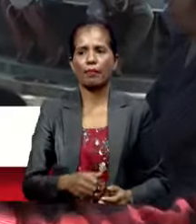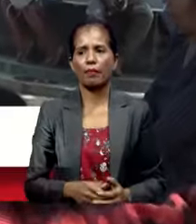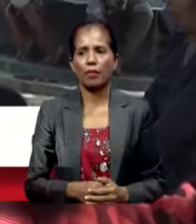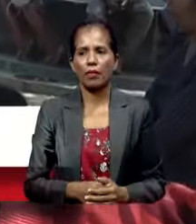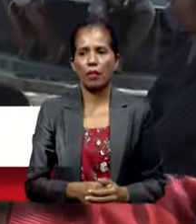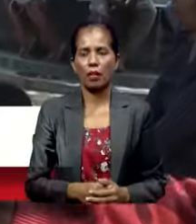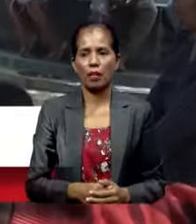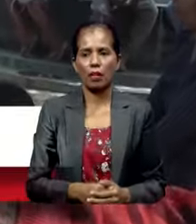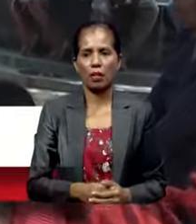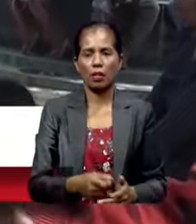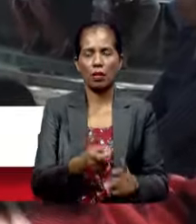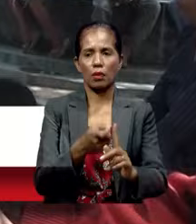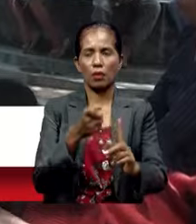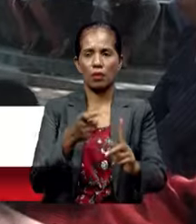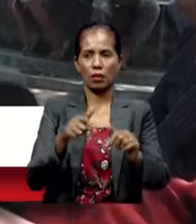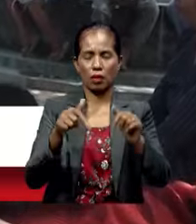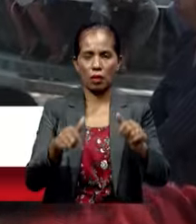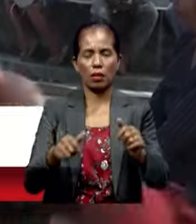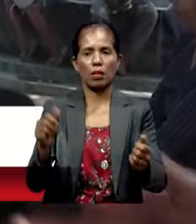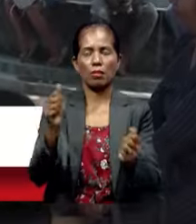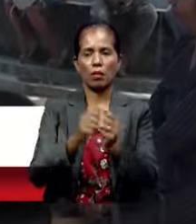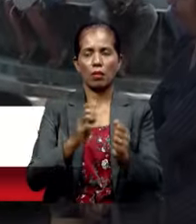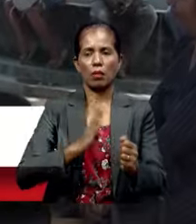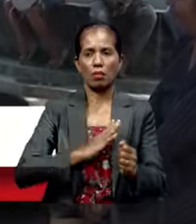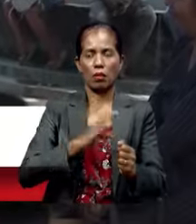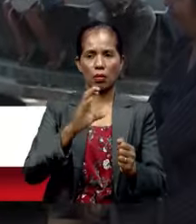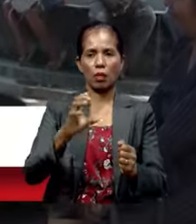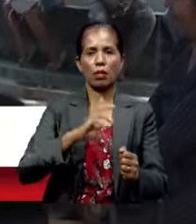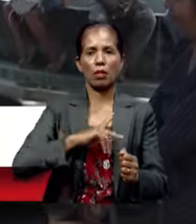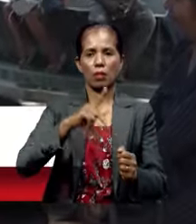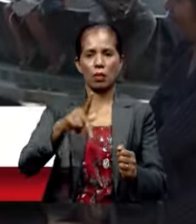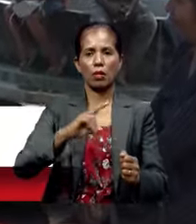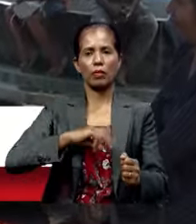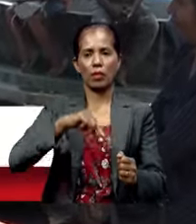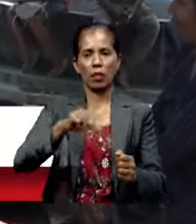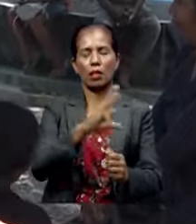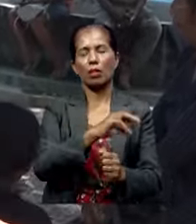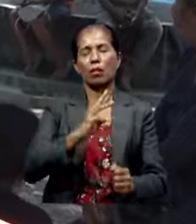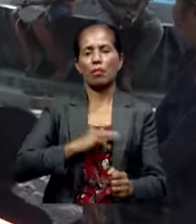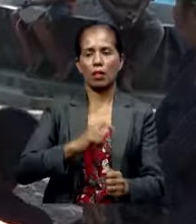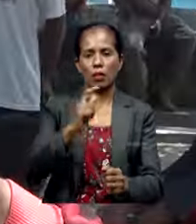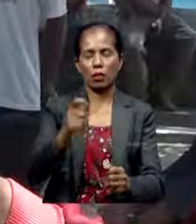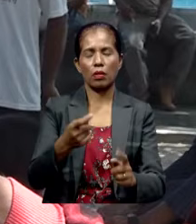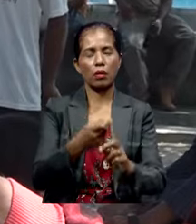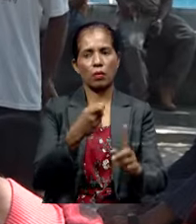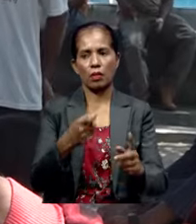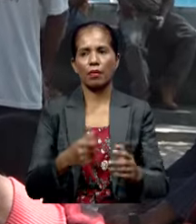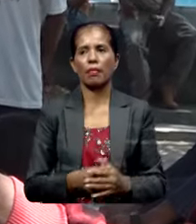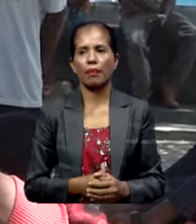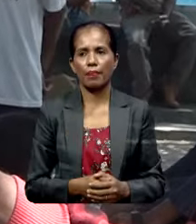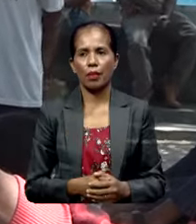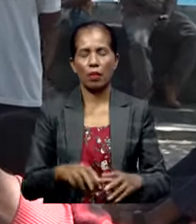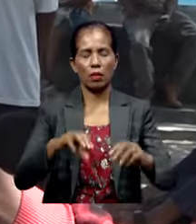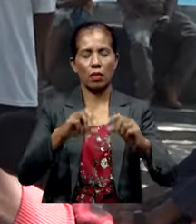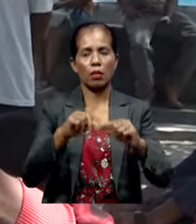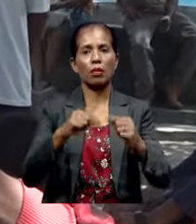Região 1, né? O se não é cobre, balcão, as escolas, o que é o manto tudo. Depois tu fazes isso. Comitê de novembro, serviço a